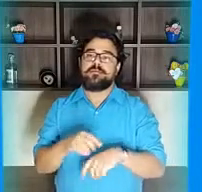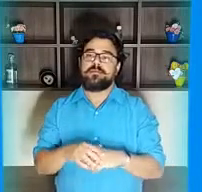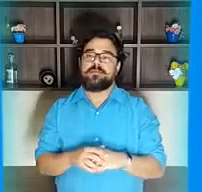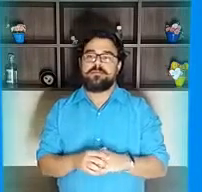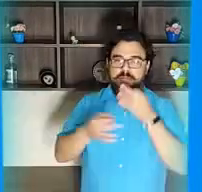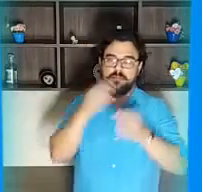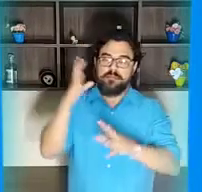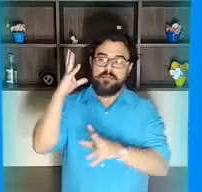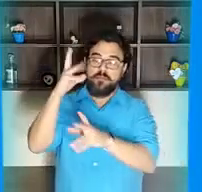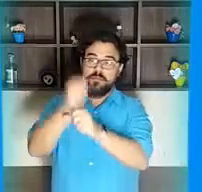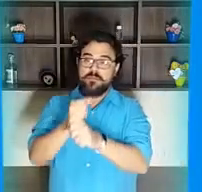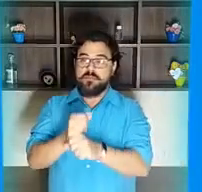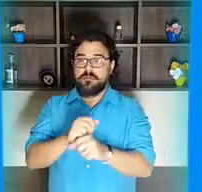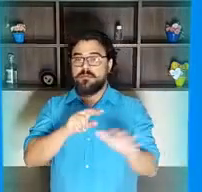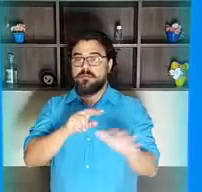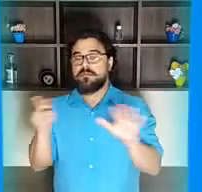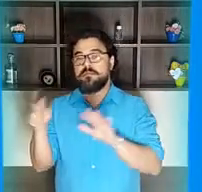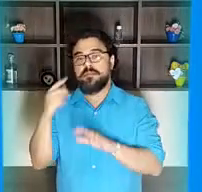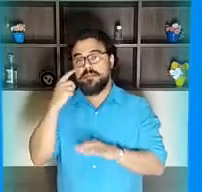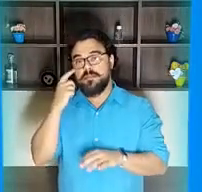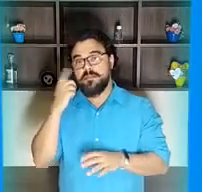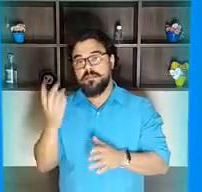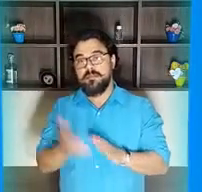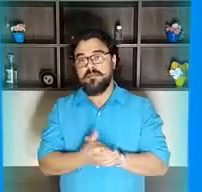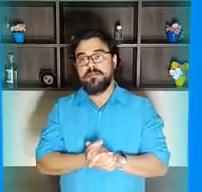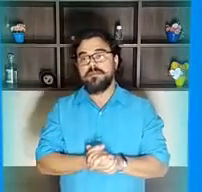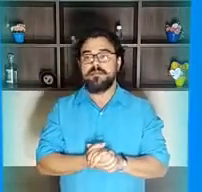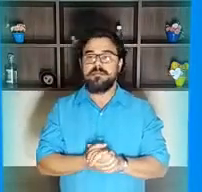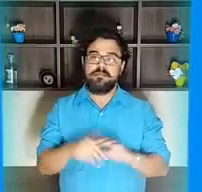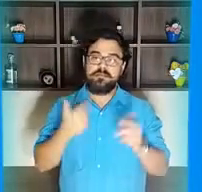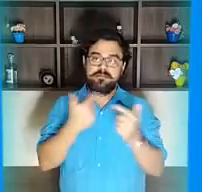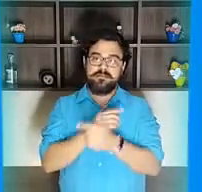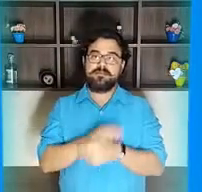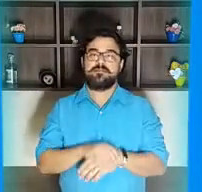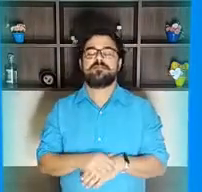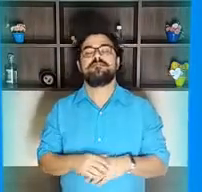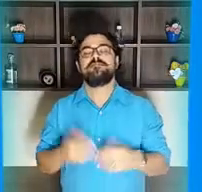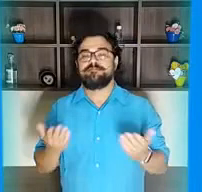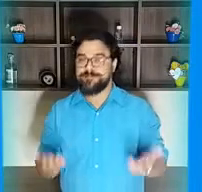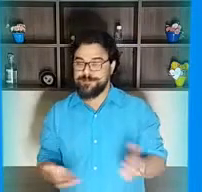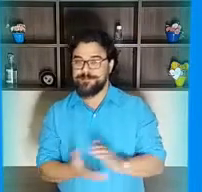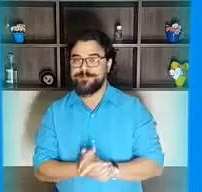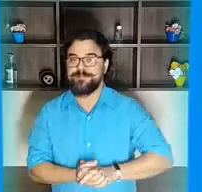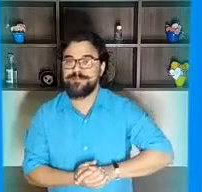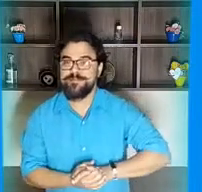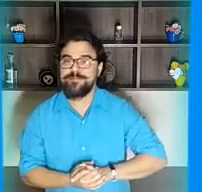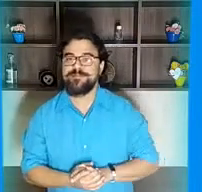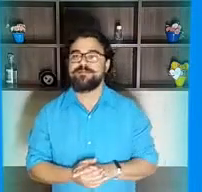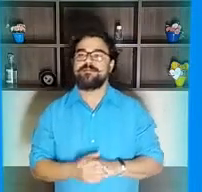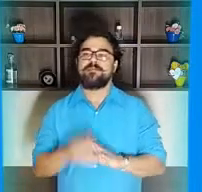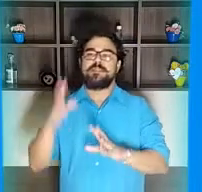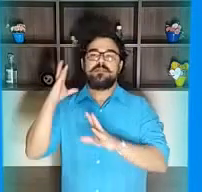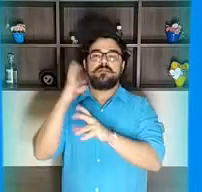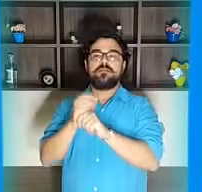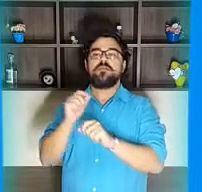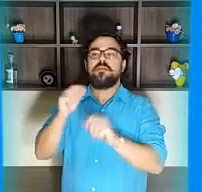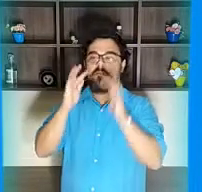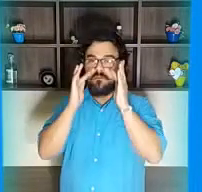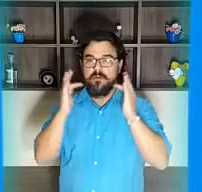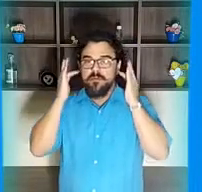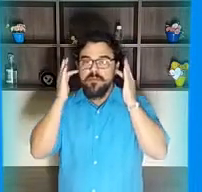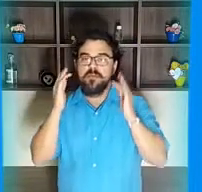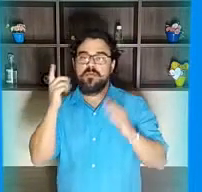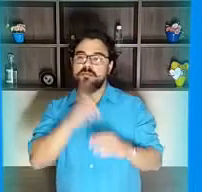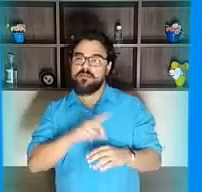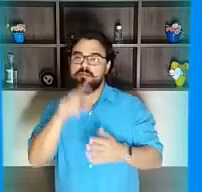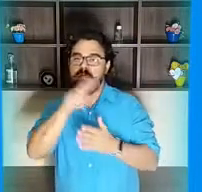aí, Mariana. Pois é, eu perdi o que o Fabinho conseguiu ler, mas eu queria que chamar a atenção